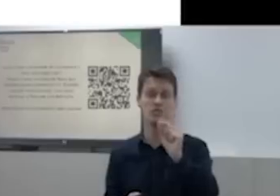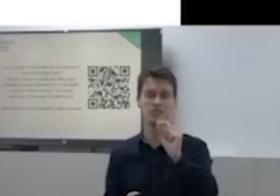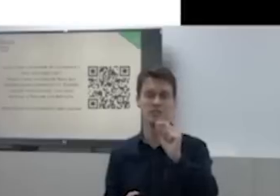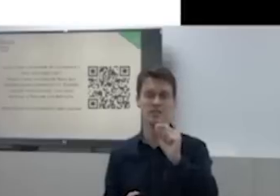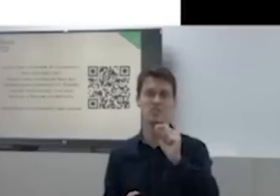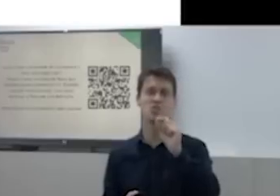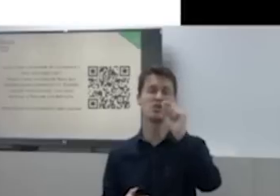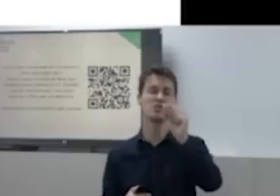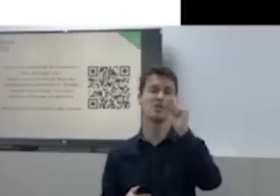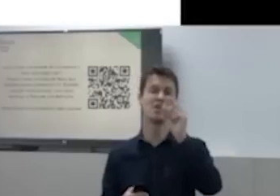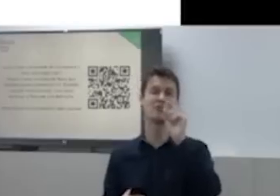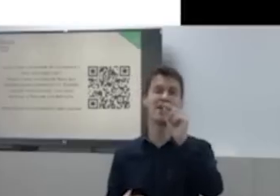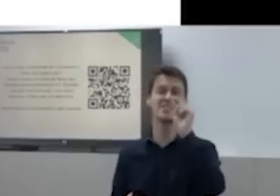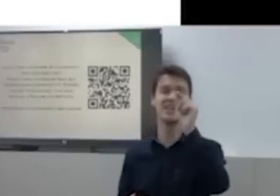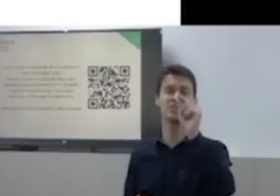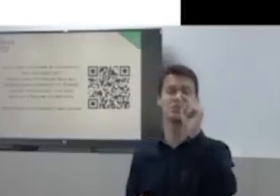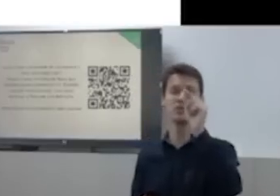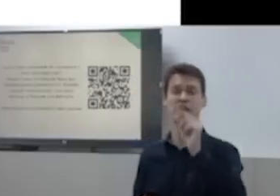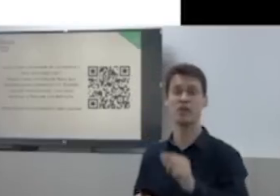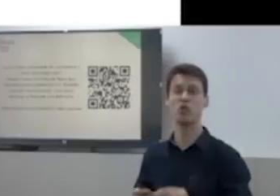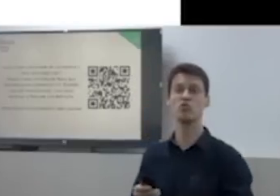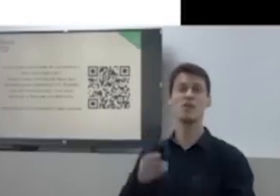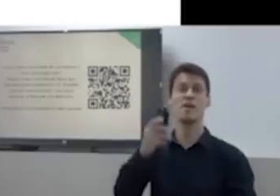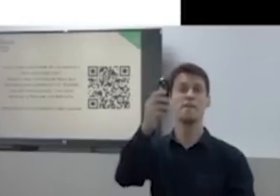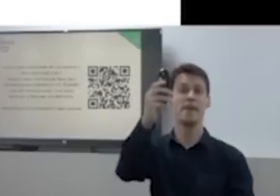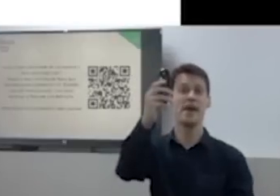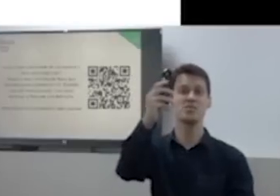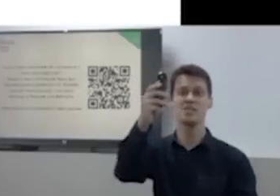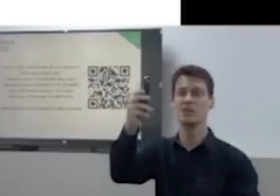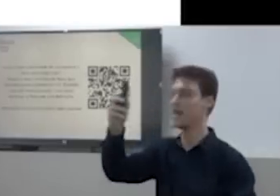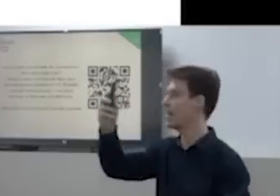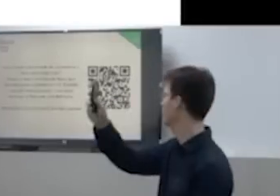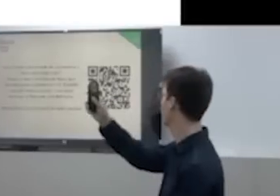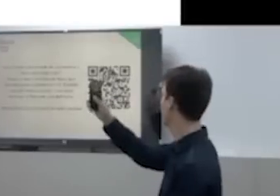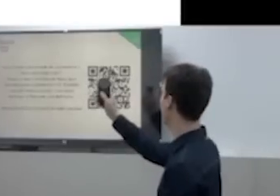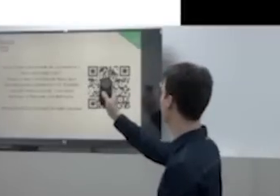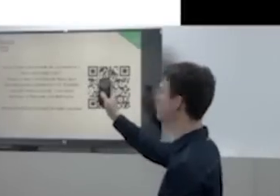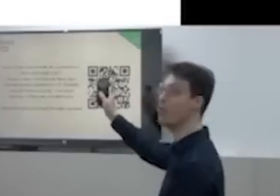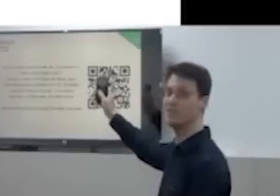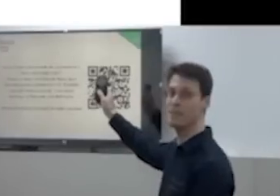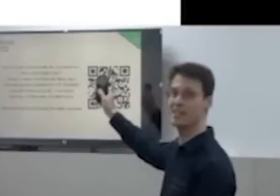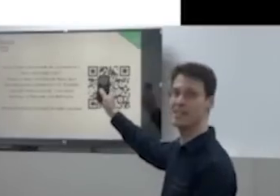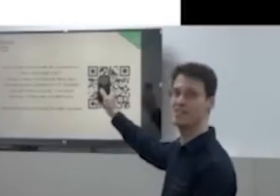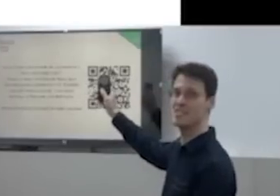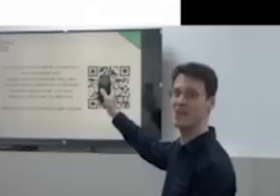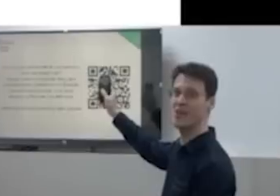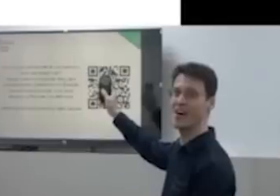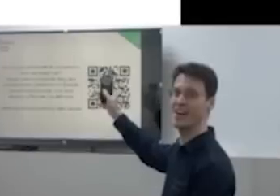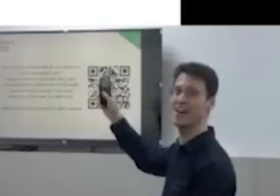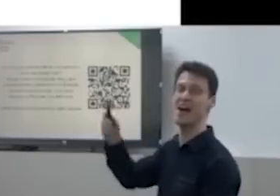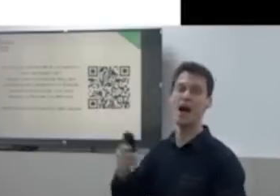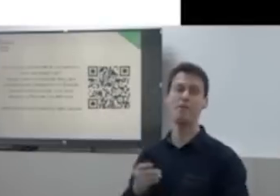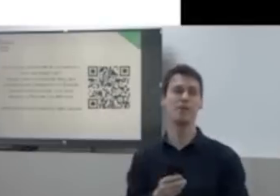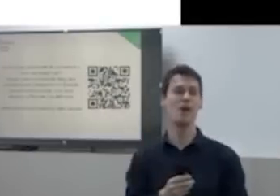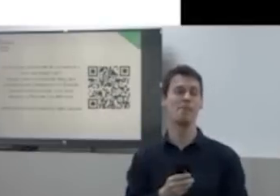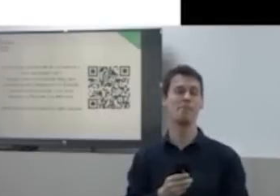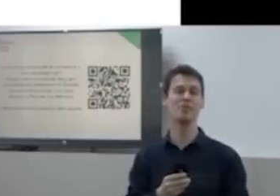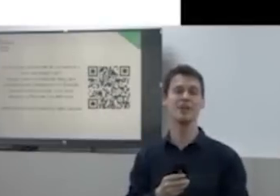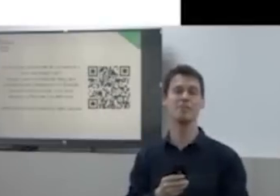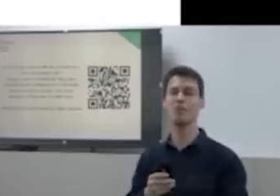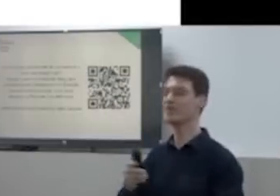QR Code, se o teu celular faz a leitura do QR Code, pega o celular, aponta para a televisão